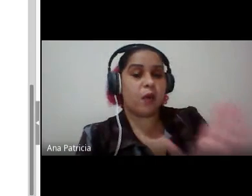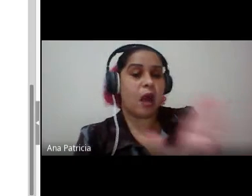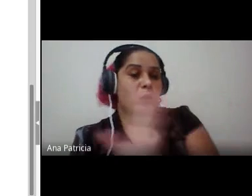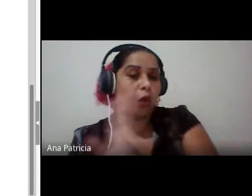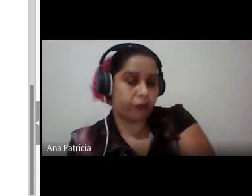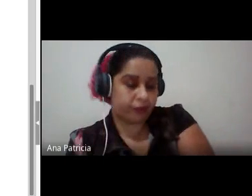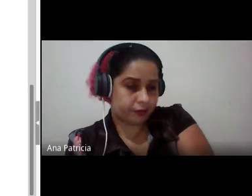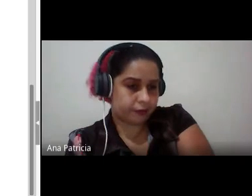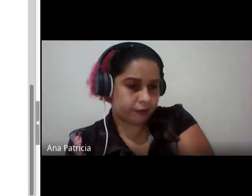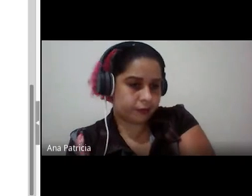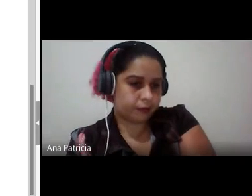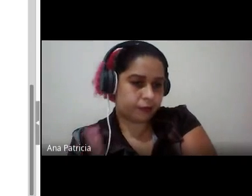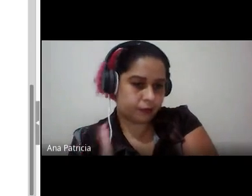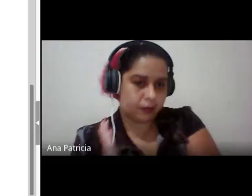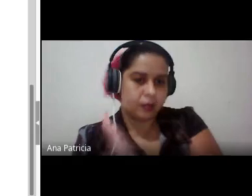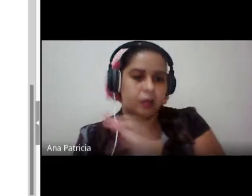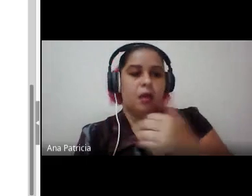0 ao 9.